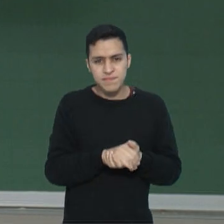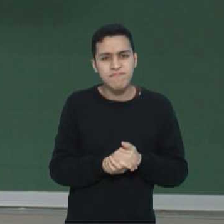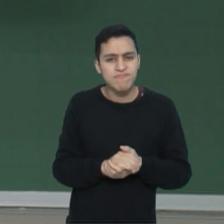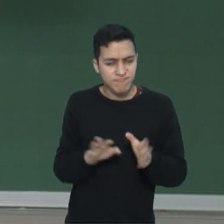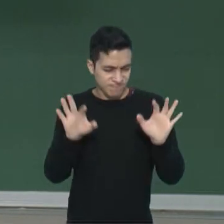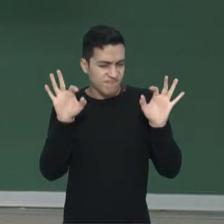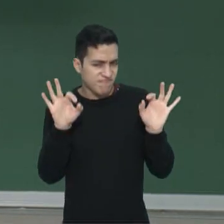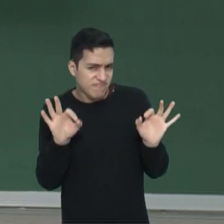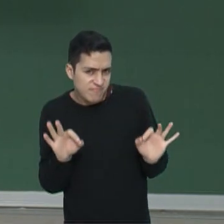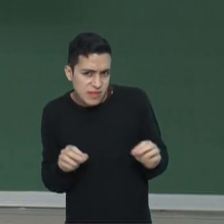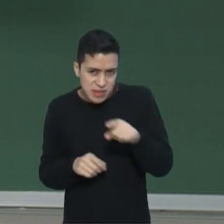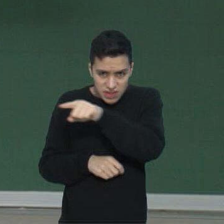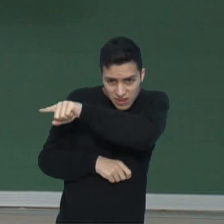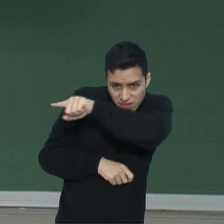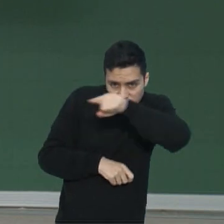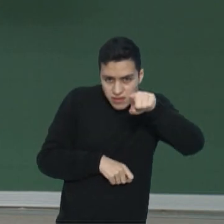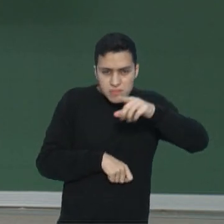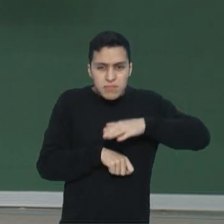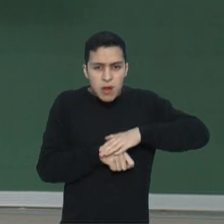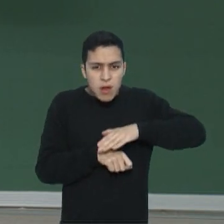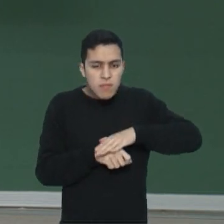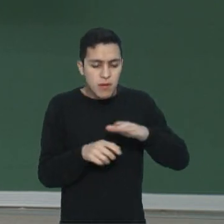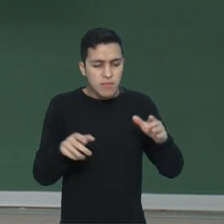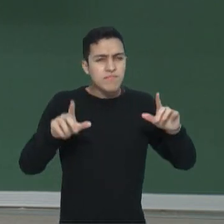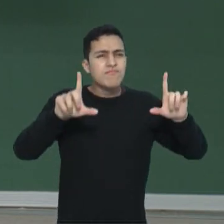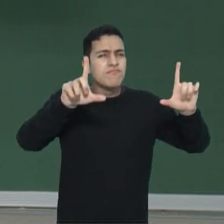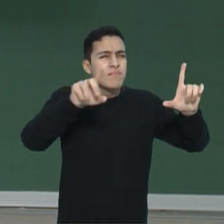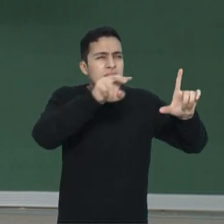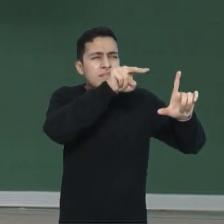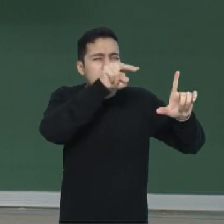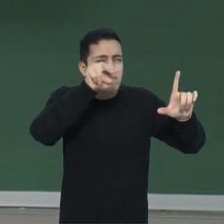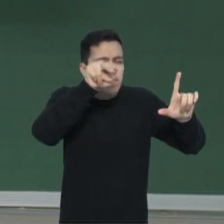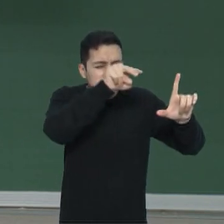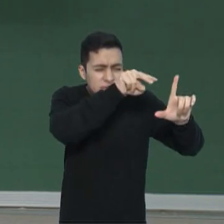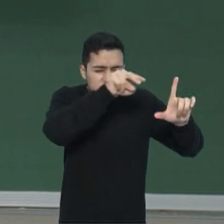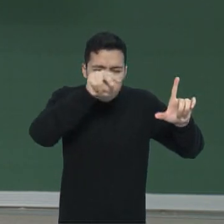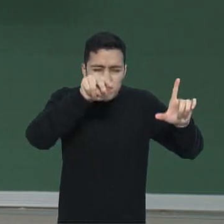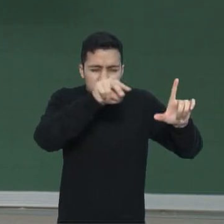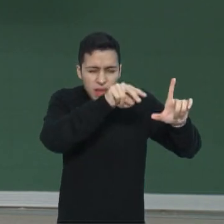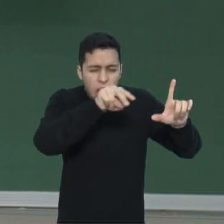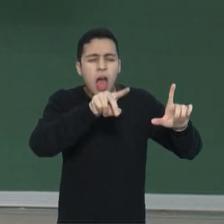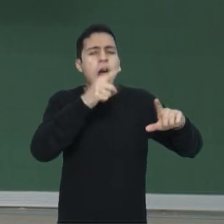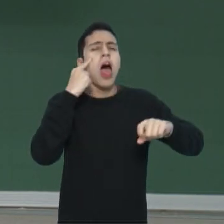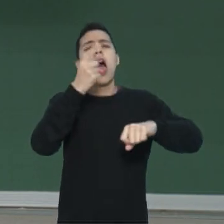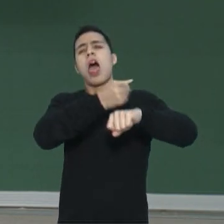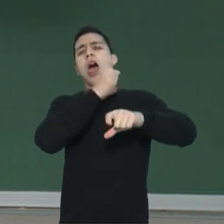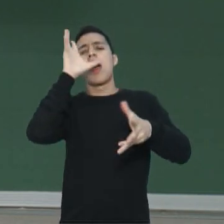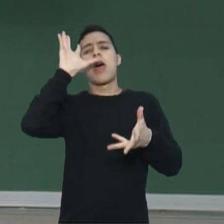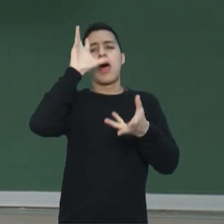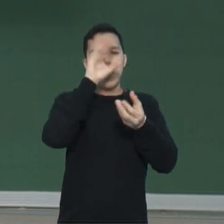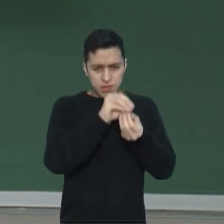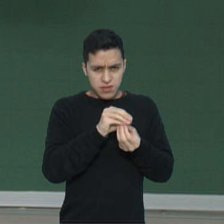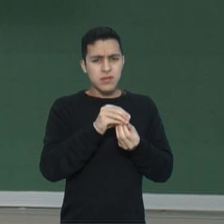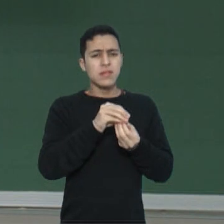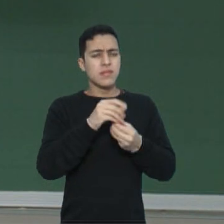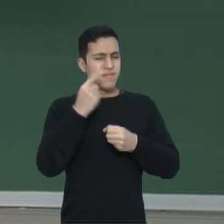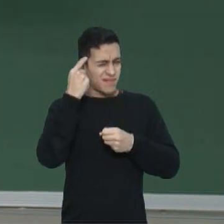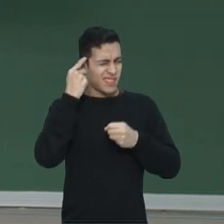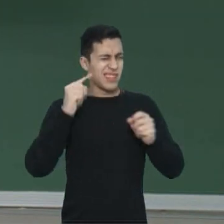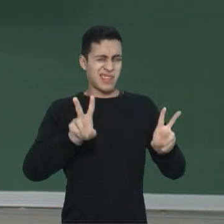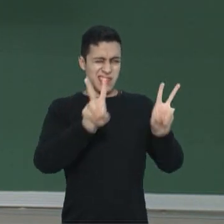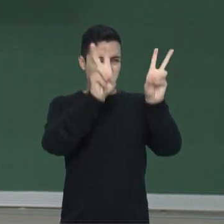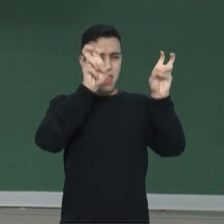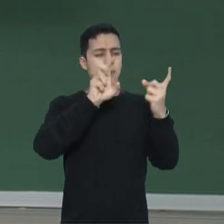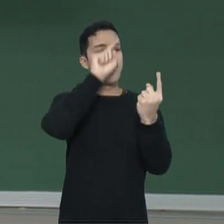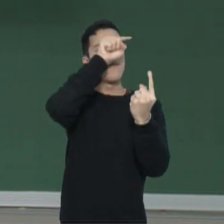Realmente, se você fez a releitura do trecho, identificou o tema, o